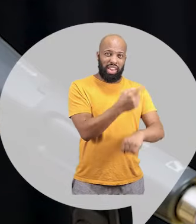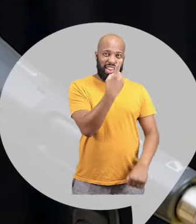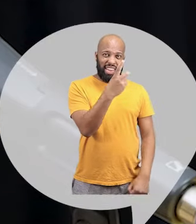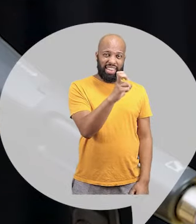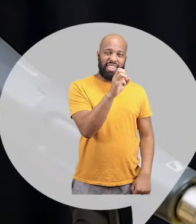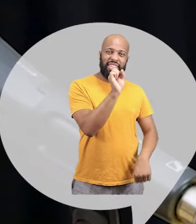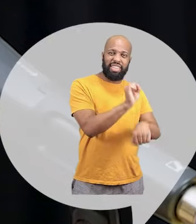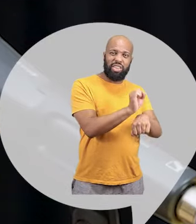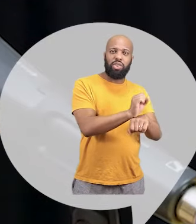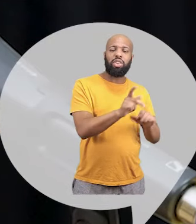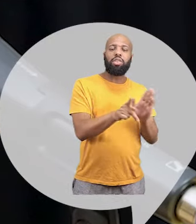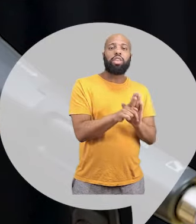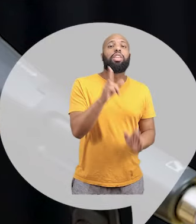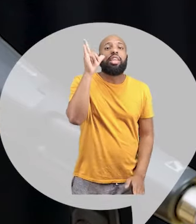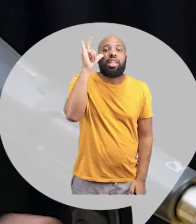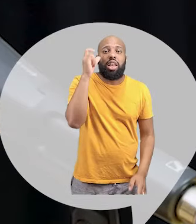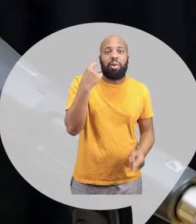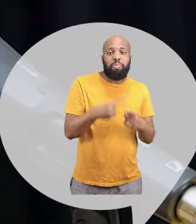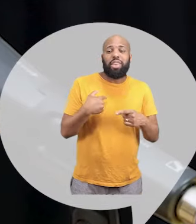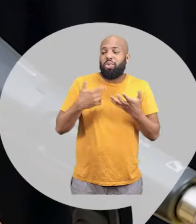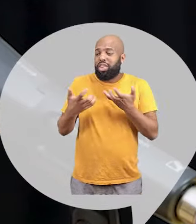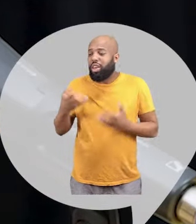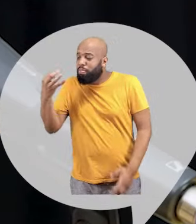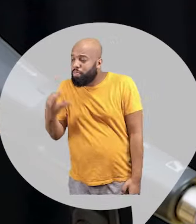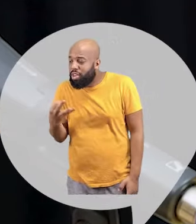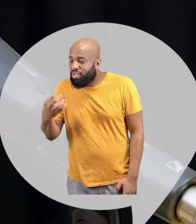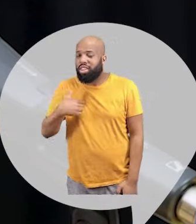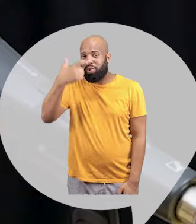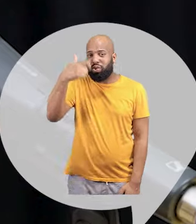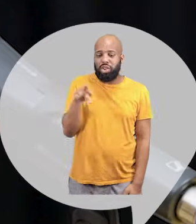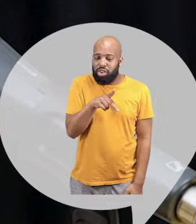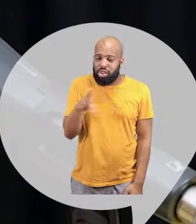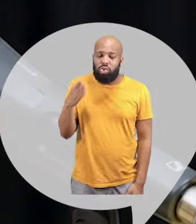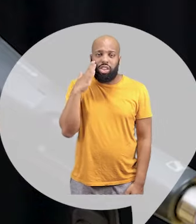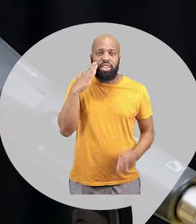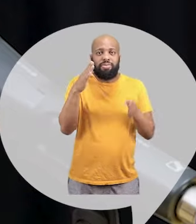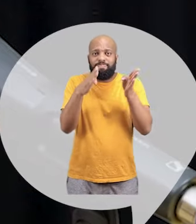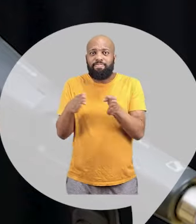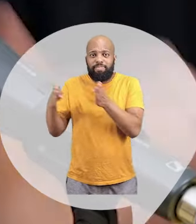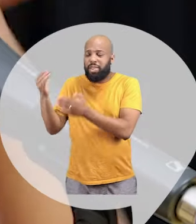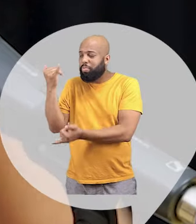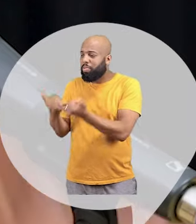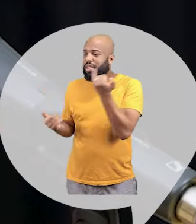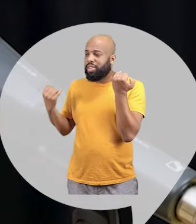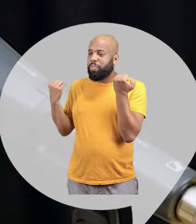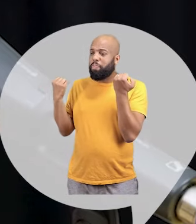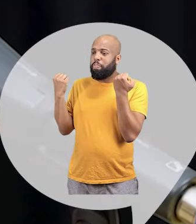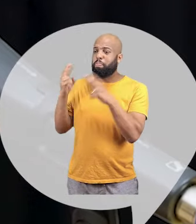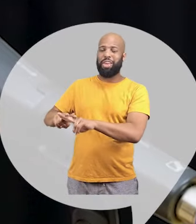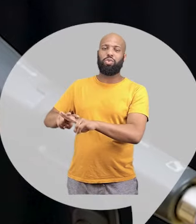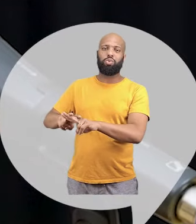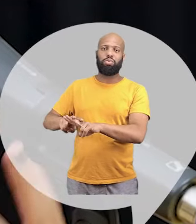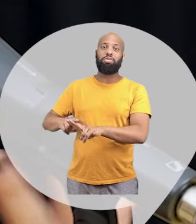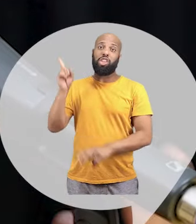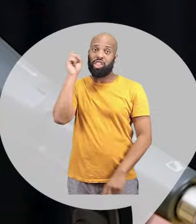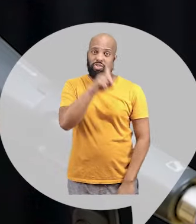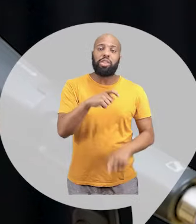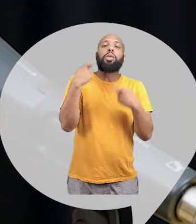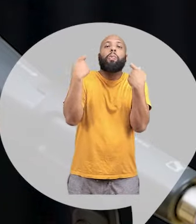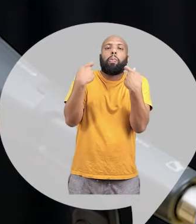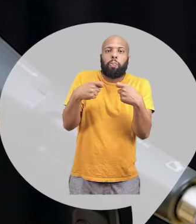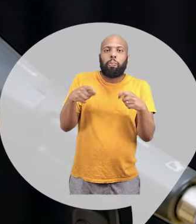um trecho de 15 segundos no Instagram porque eu sou muito perfeccionista e principalmente sendo professora Sabendo dos professores tu fica assim ó e daí às vezes